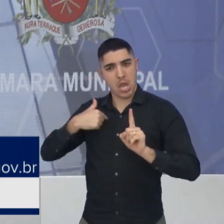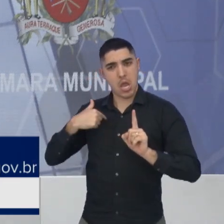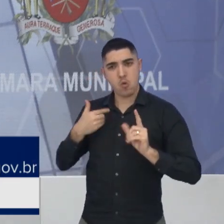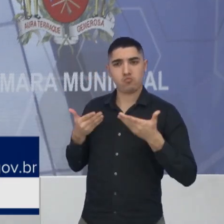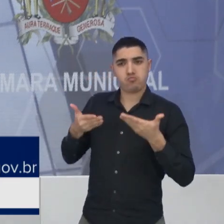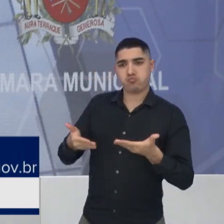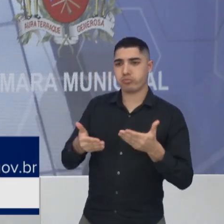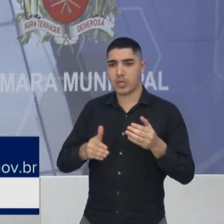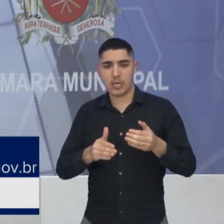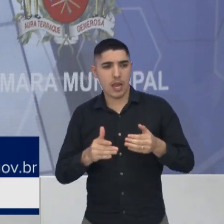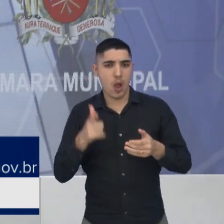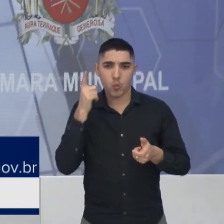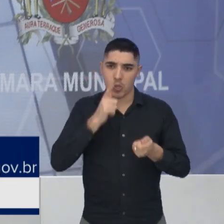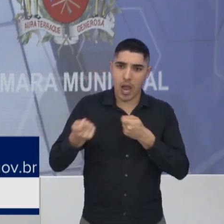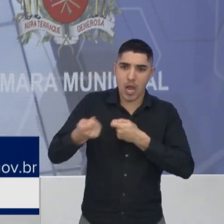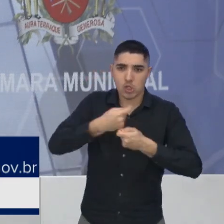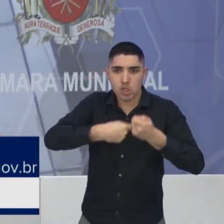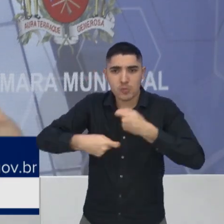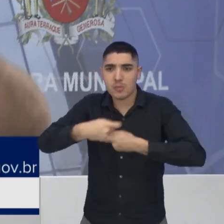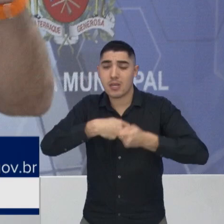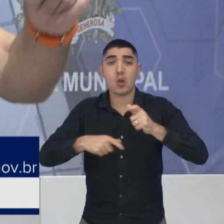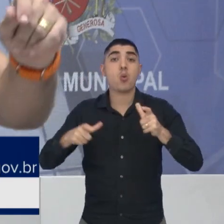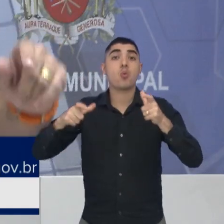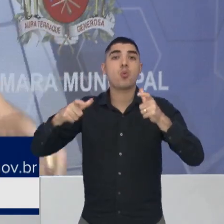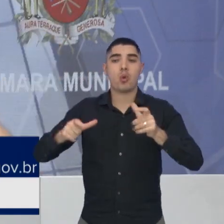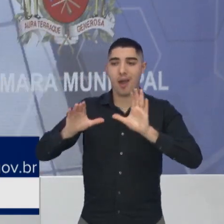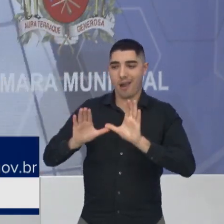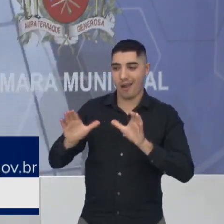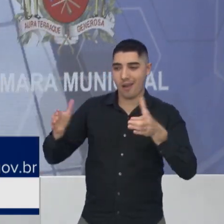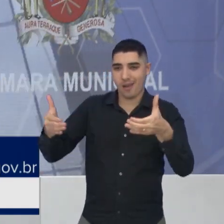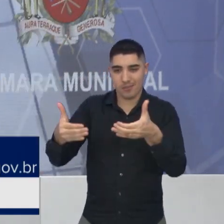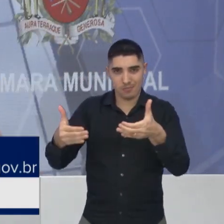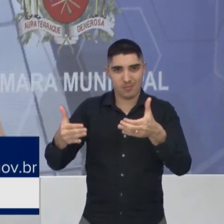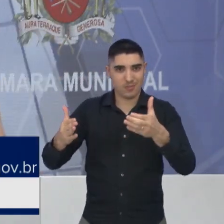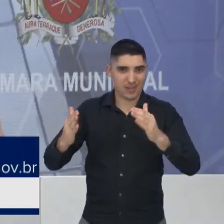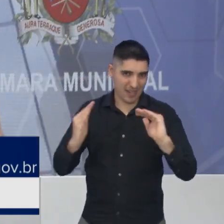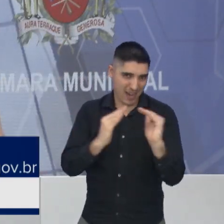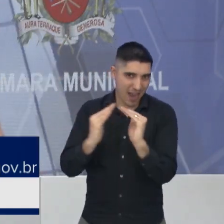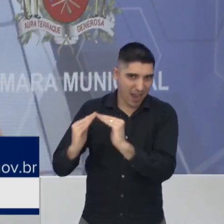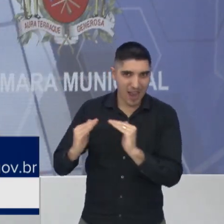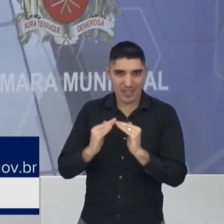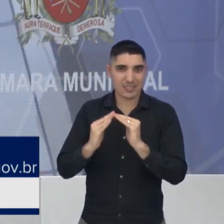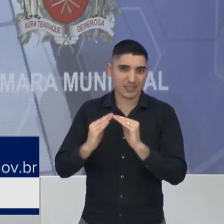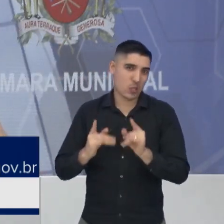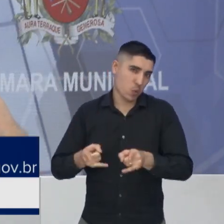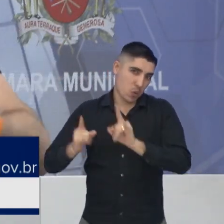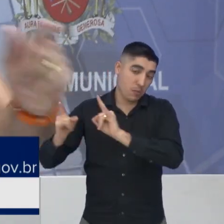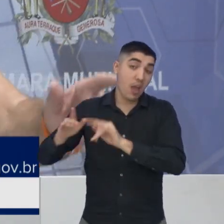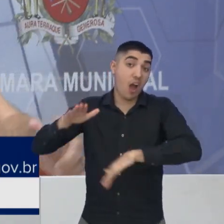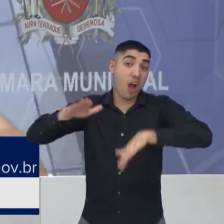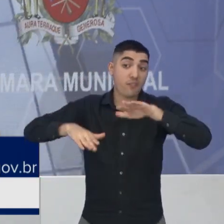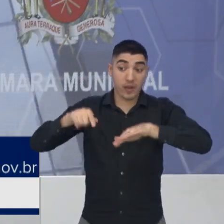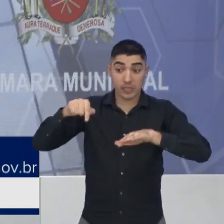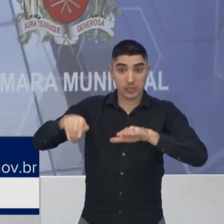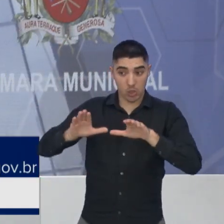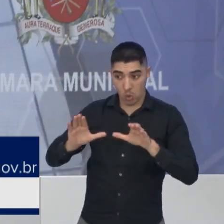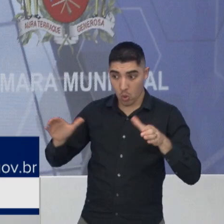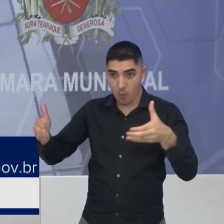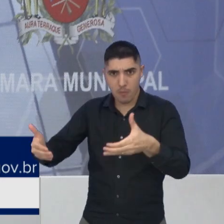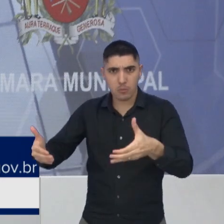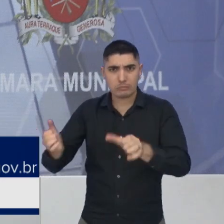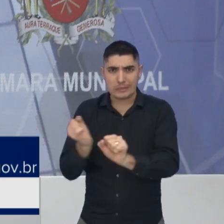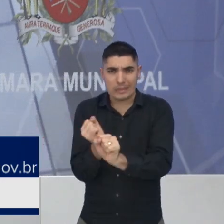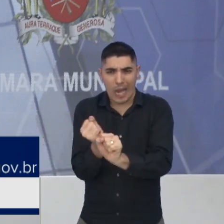condomínio, que às vezes é muito maior do que um bairro de uma cidade menor ou de alguma